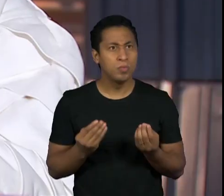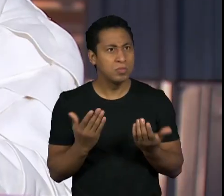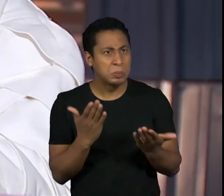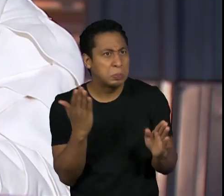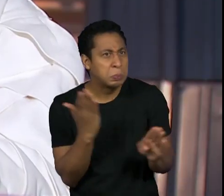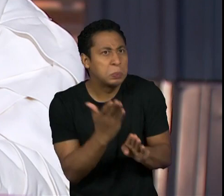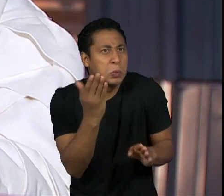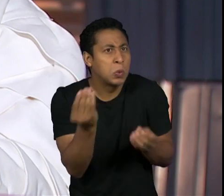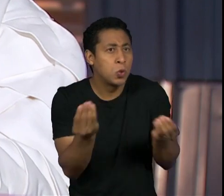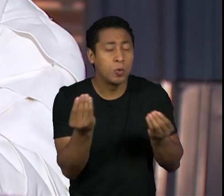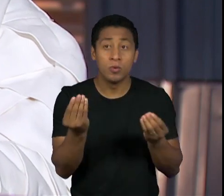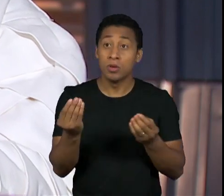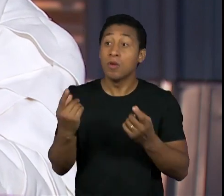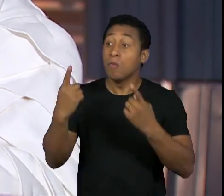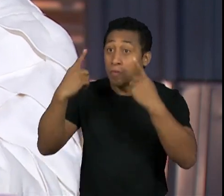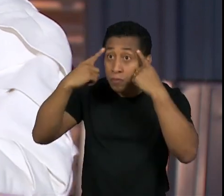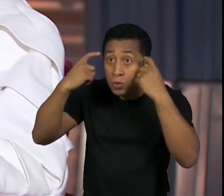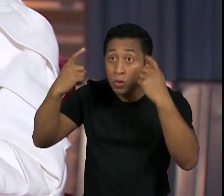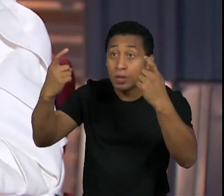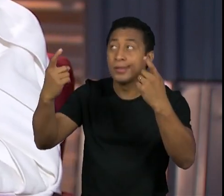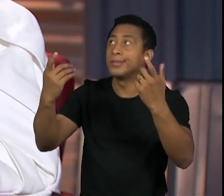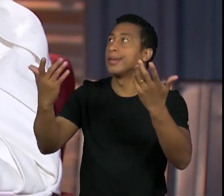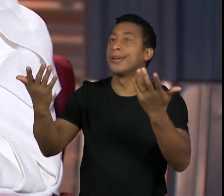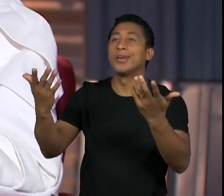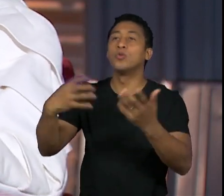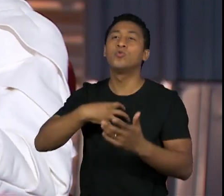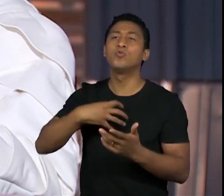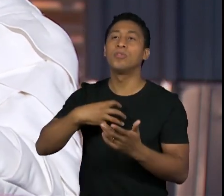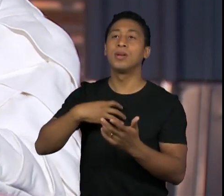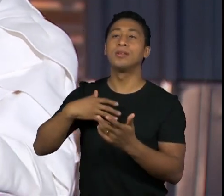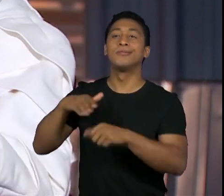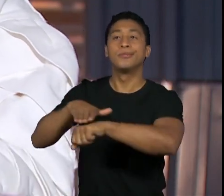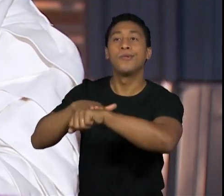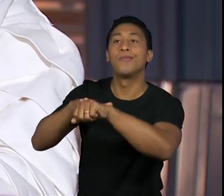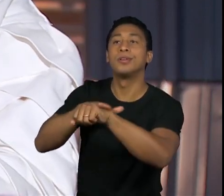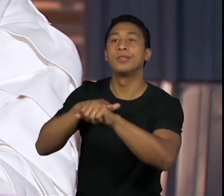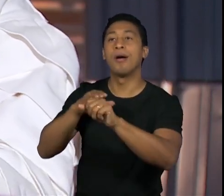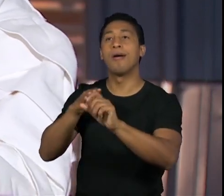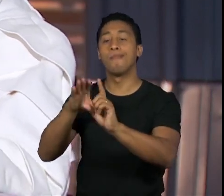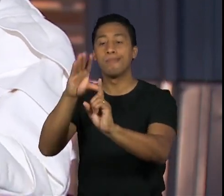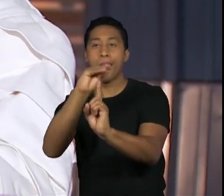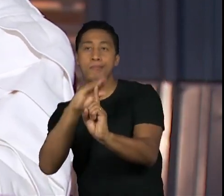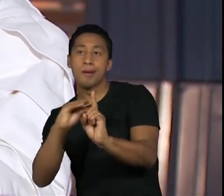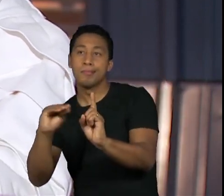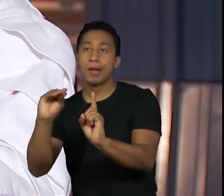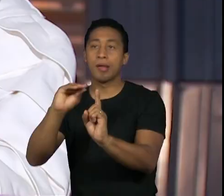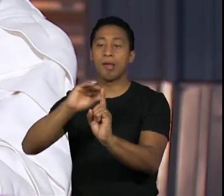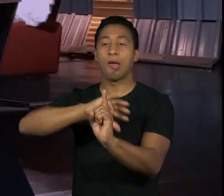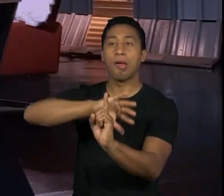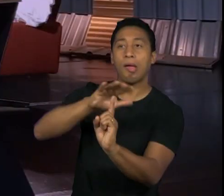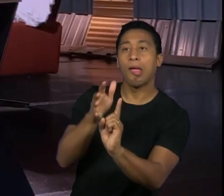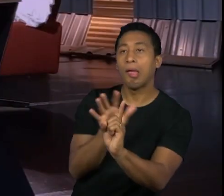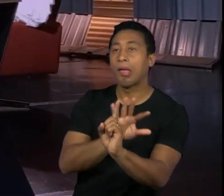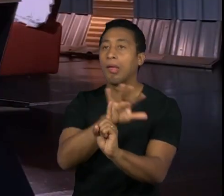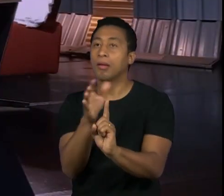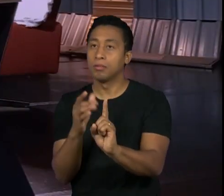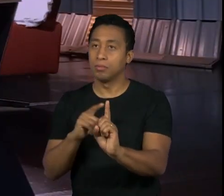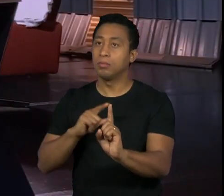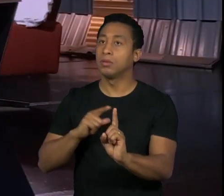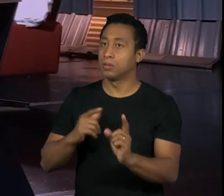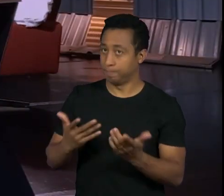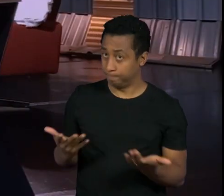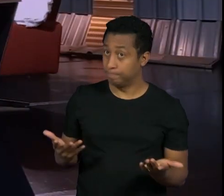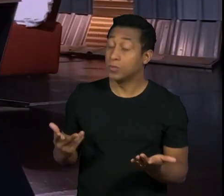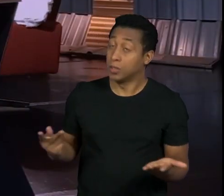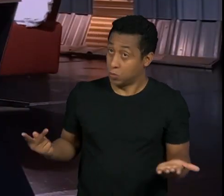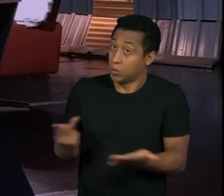violências materiais, né, no sentido de abordagens, né, de assédio e etc e tal. Em algum momento isso